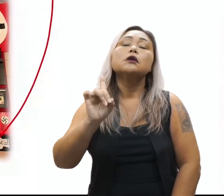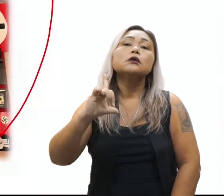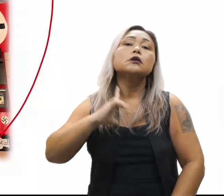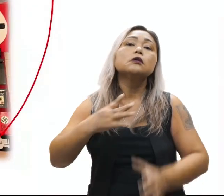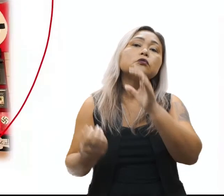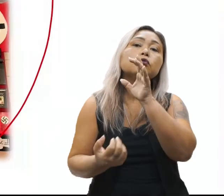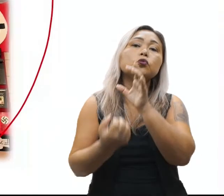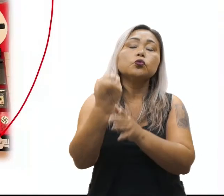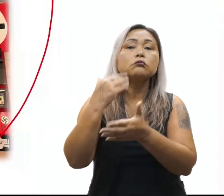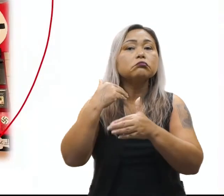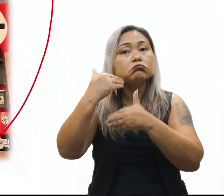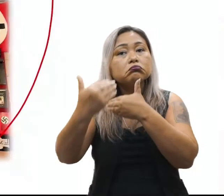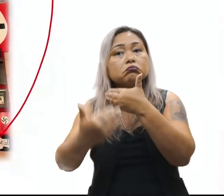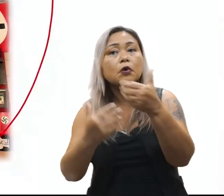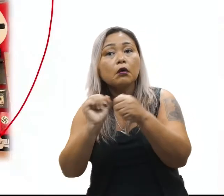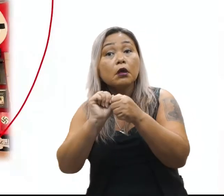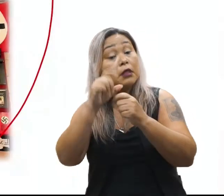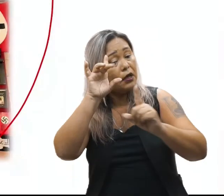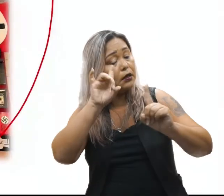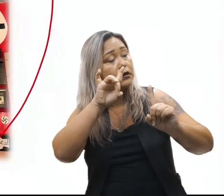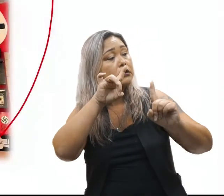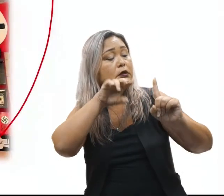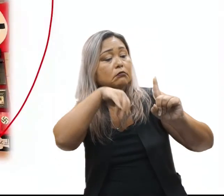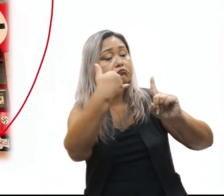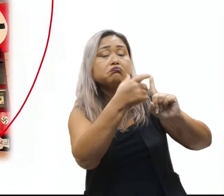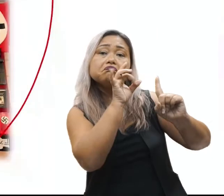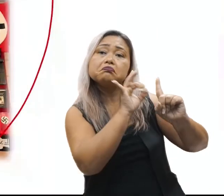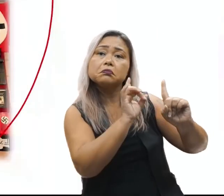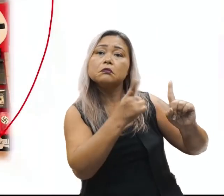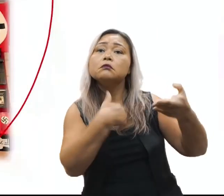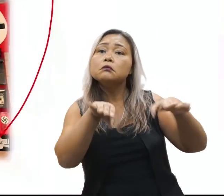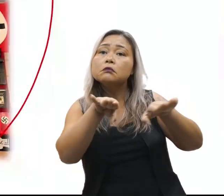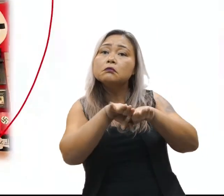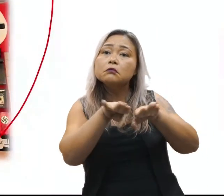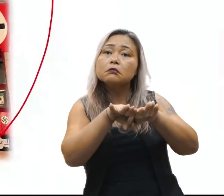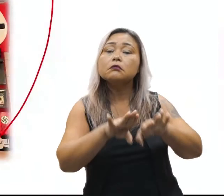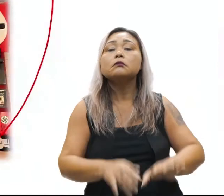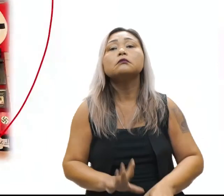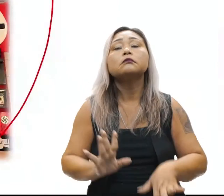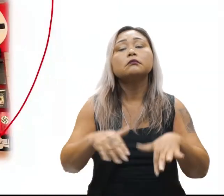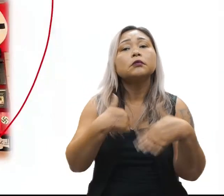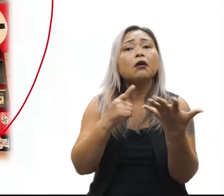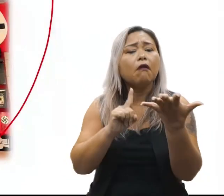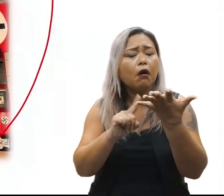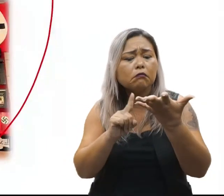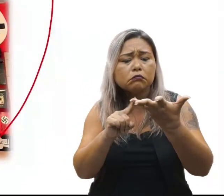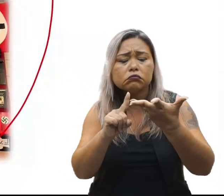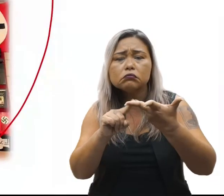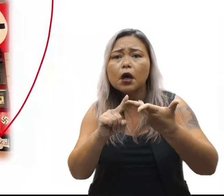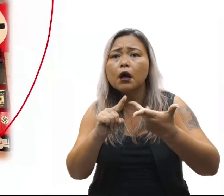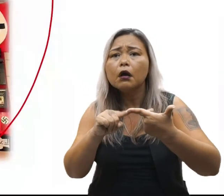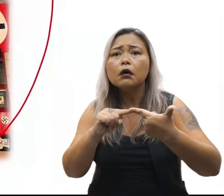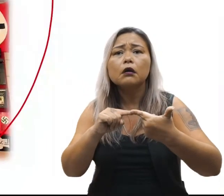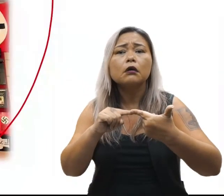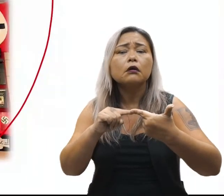aí a partir dessa xenofobia também, tá? E tem várias